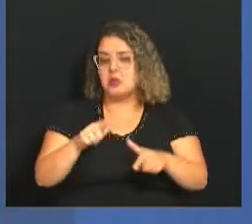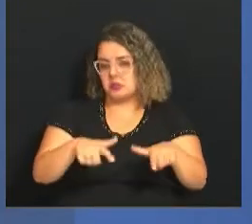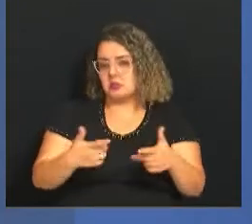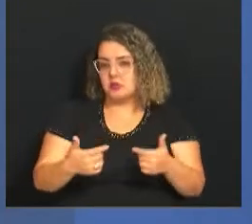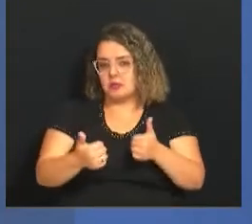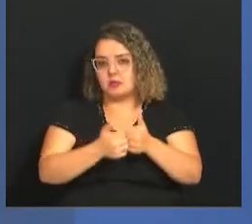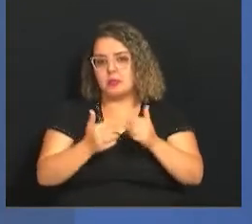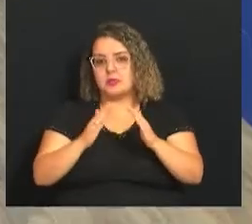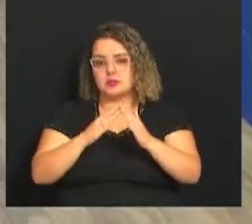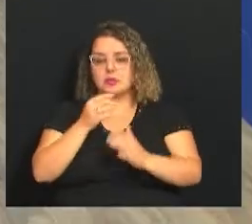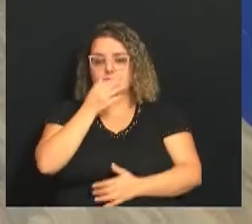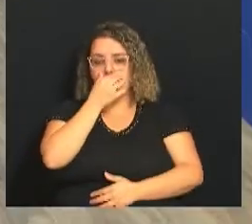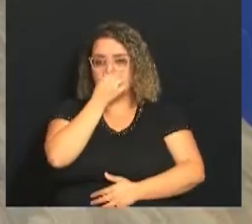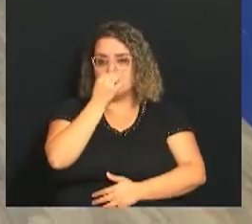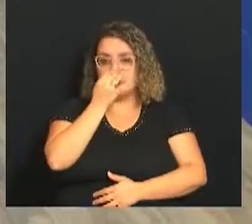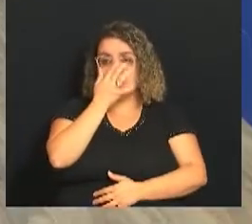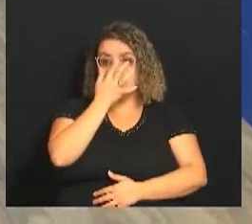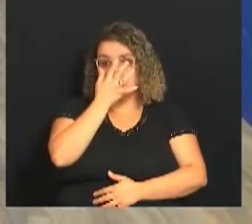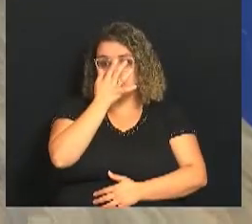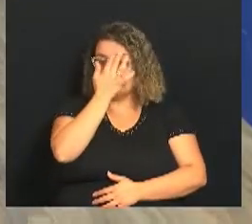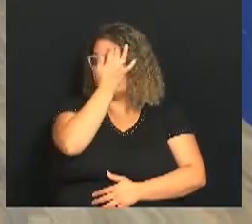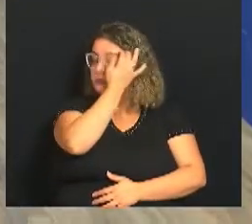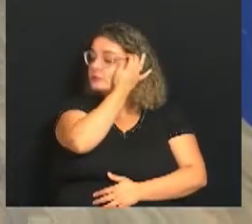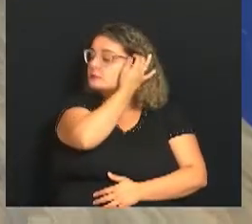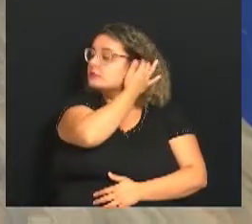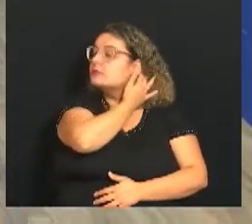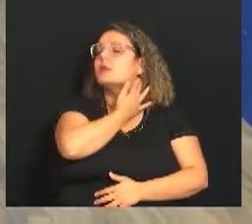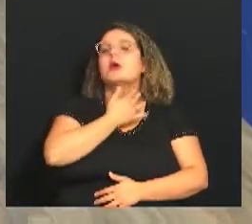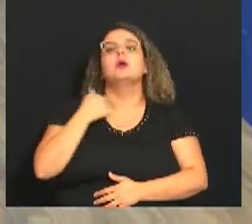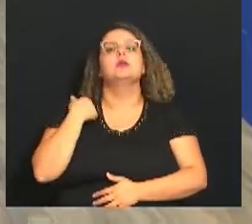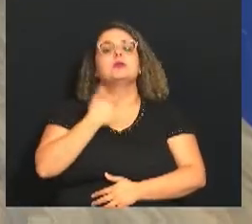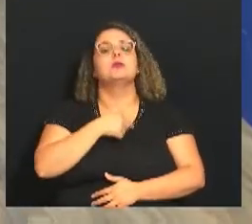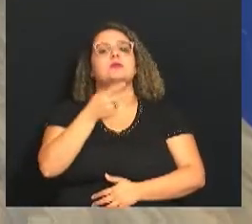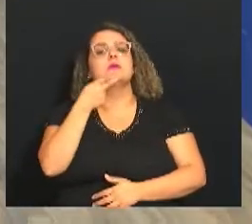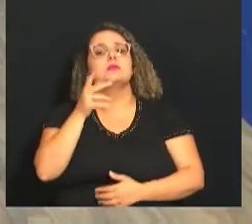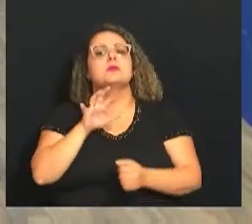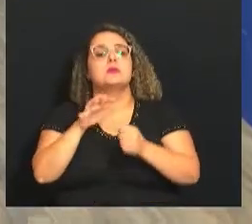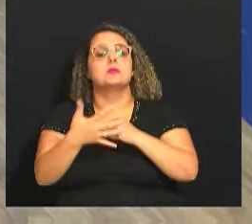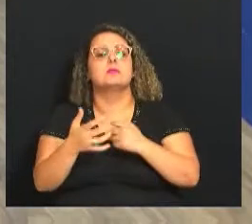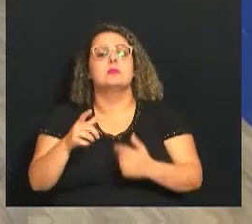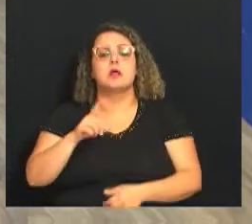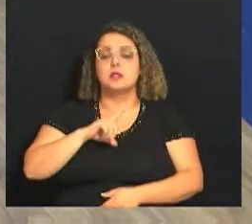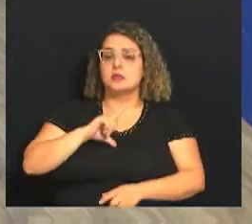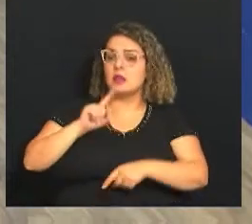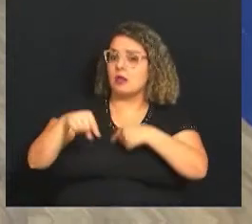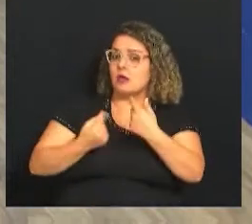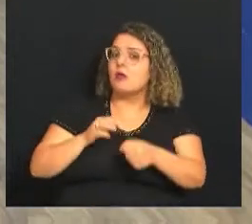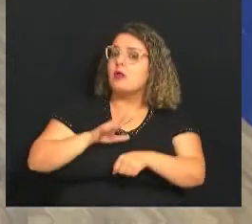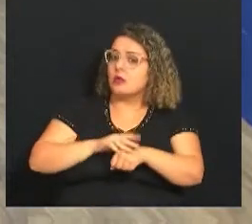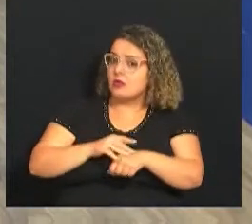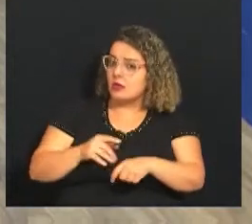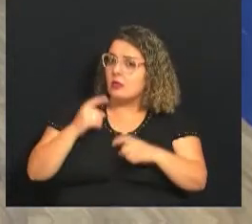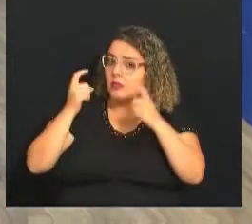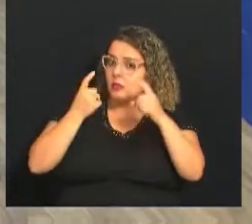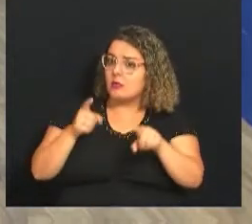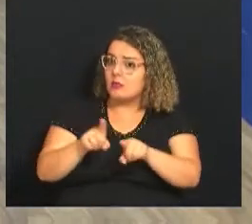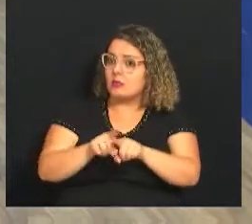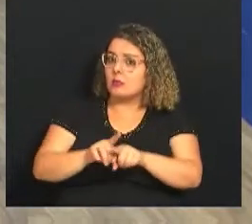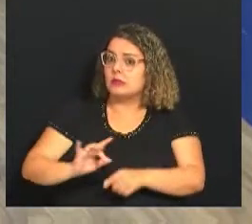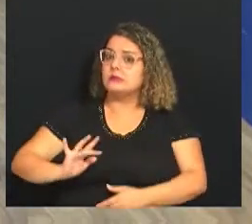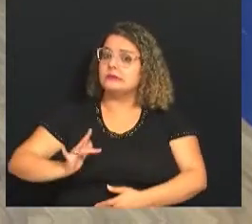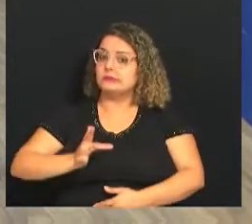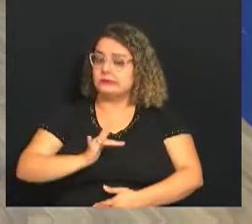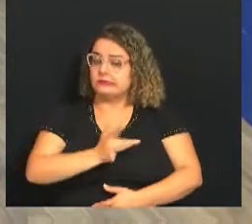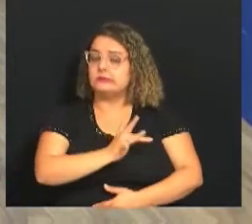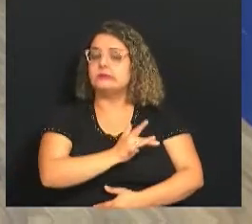sua casa. Agora, Mirna Abreu, a gente fala sobre Covid-19, mas tem outras doenças que preocupam também, como a dengue. É por isso